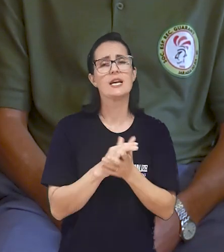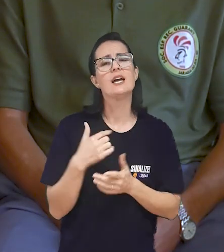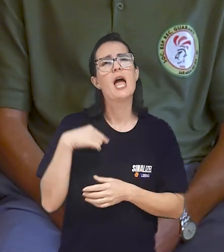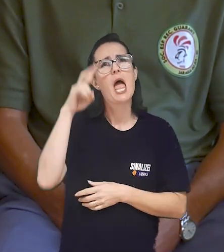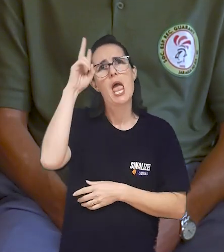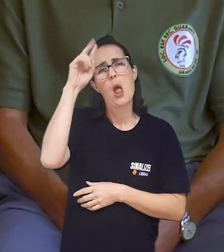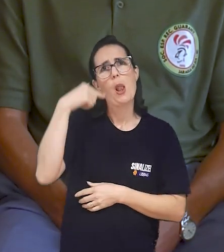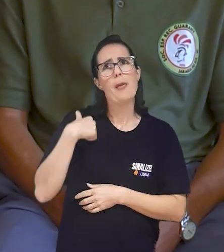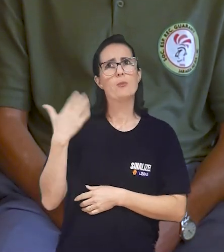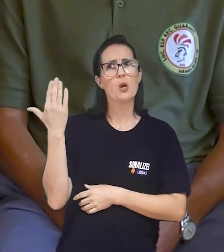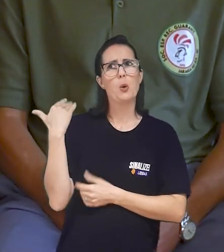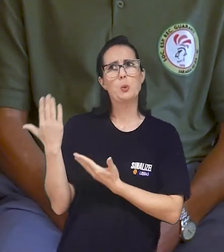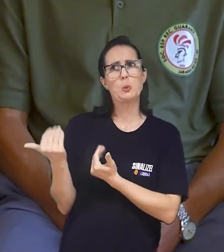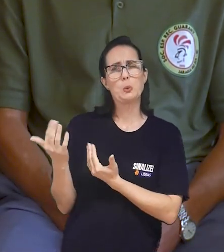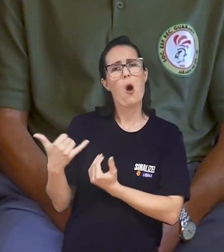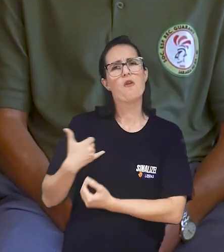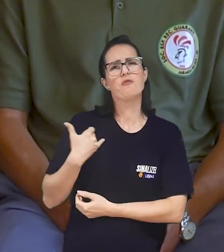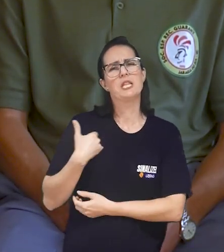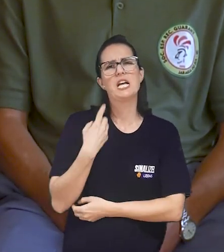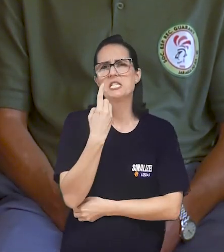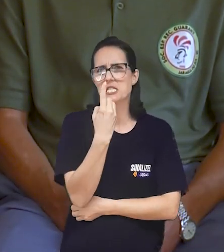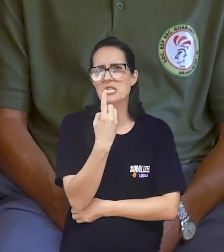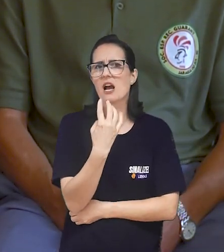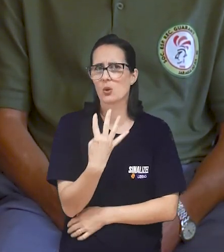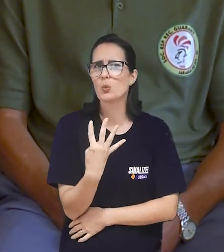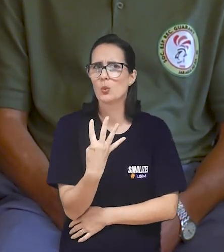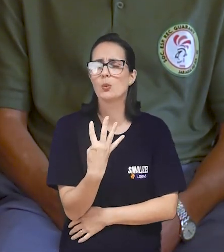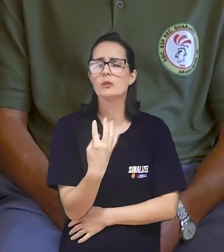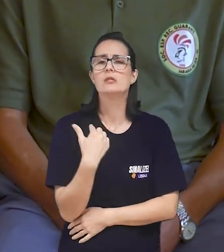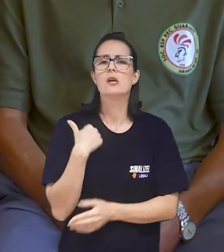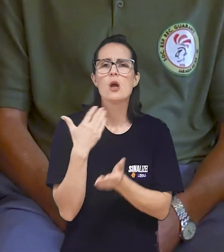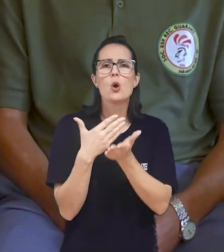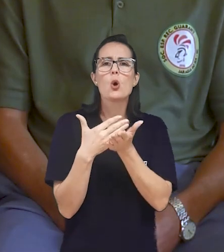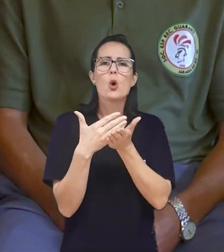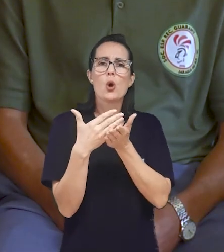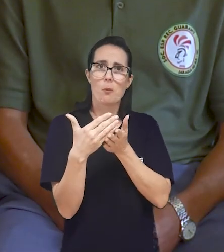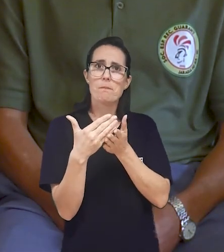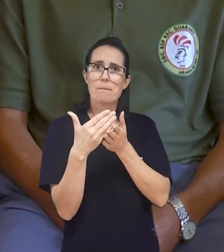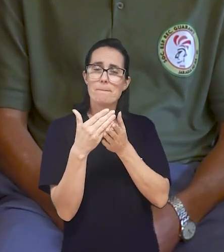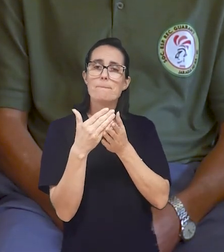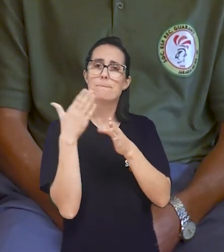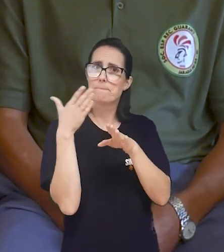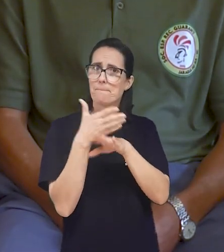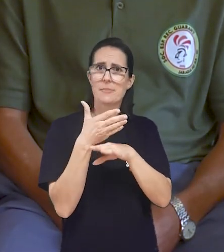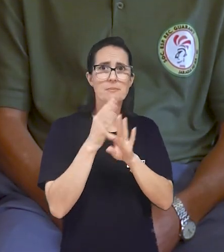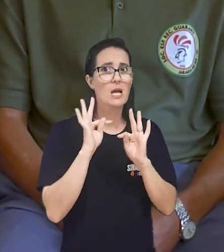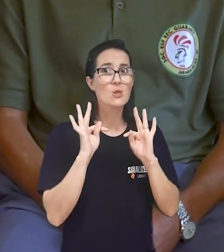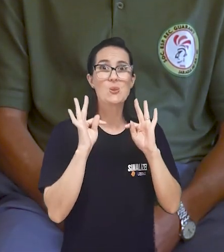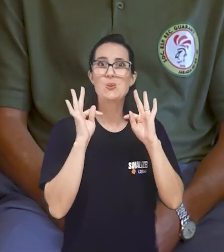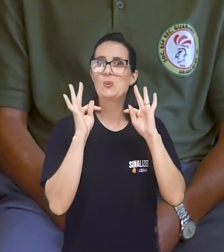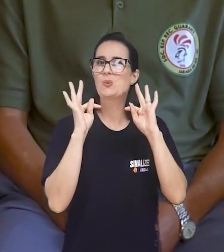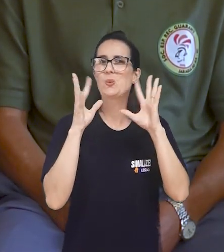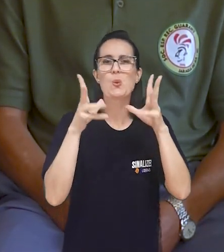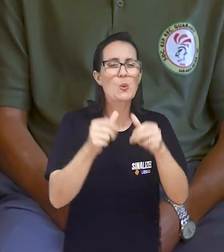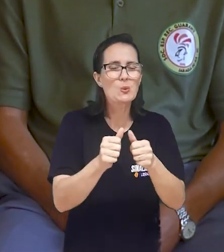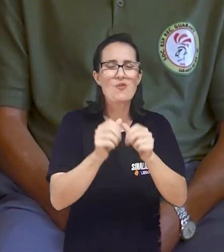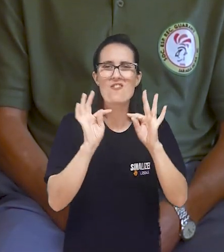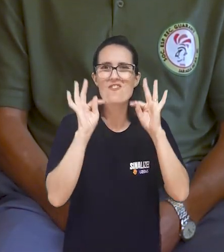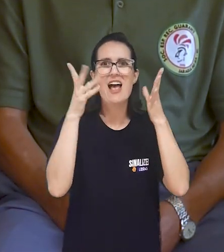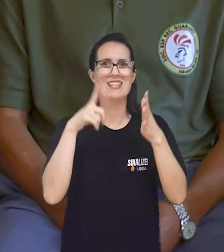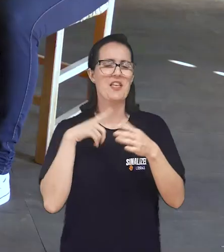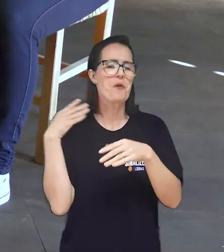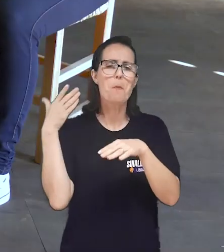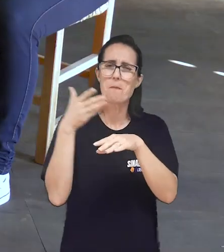que eu era bem mais novo na época, tinha acho que 14 anos, mas participei de todas as edições que teve até